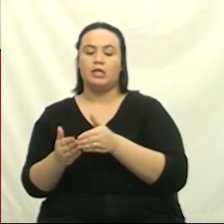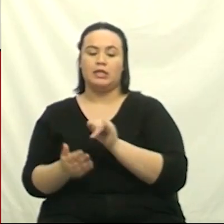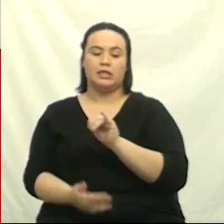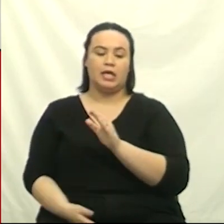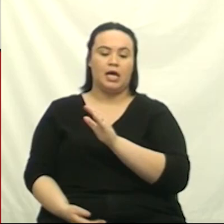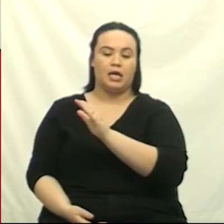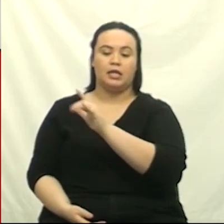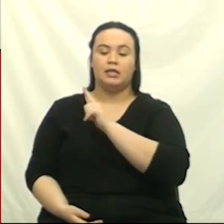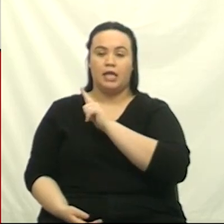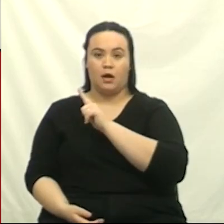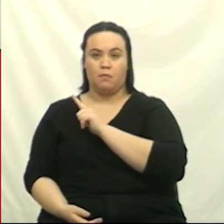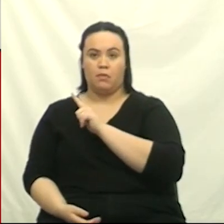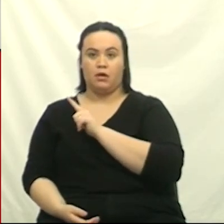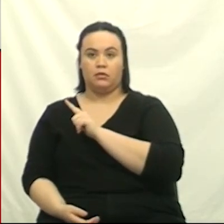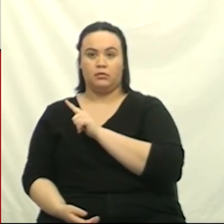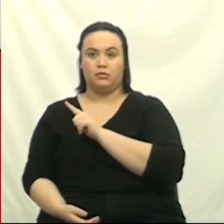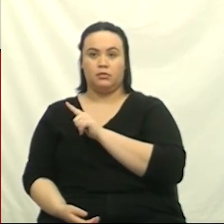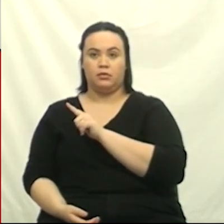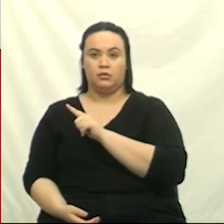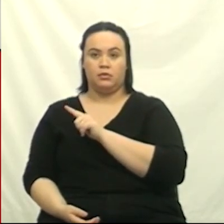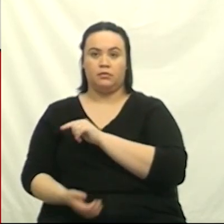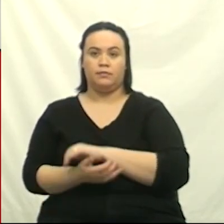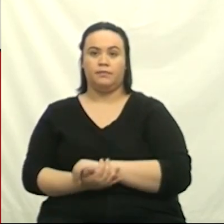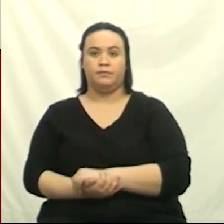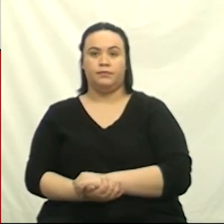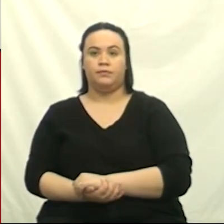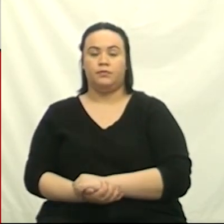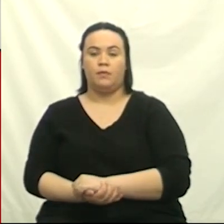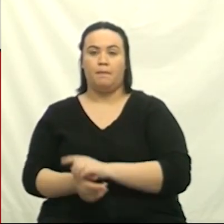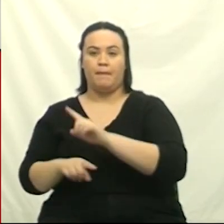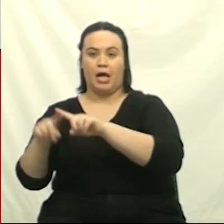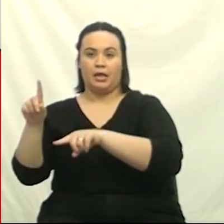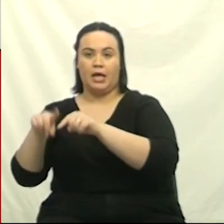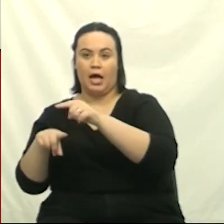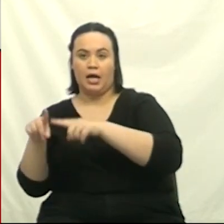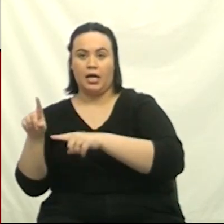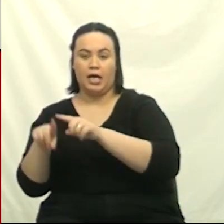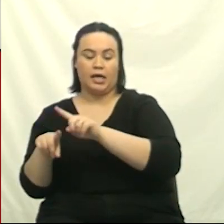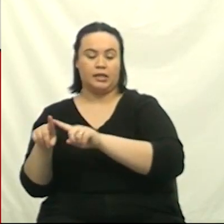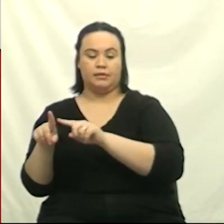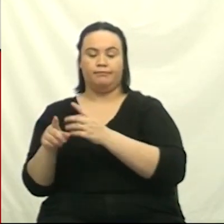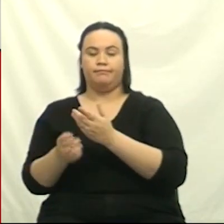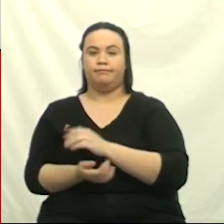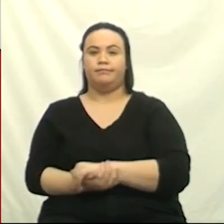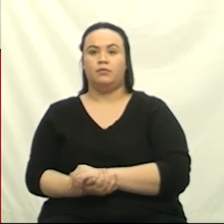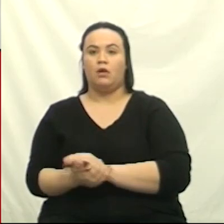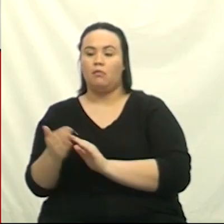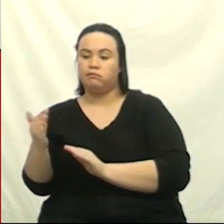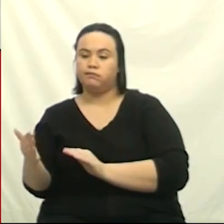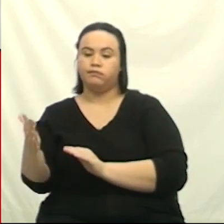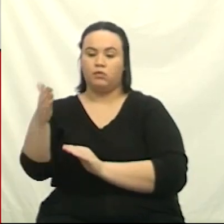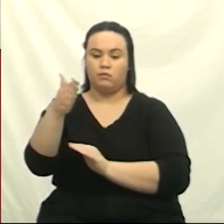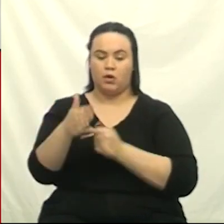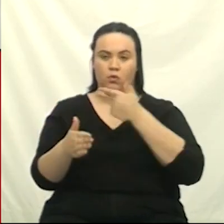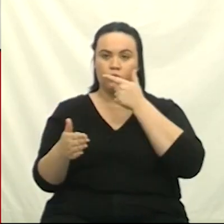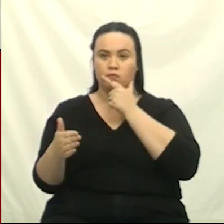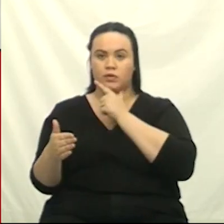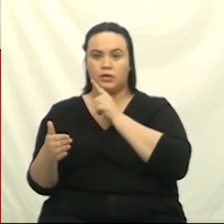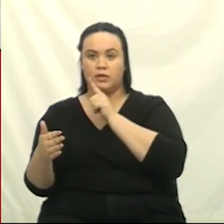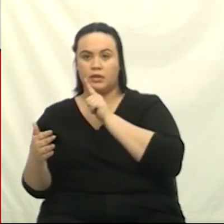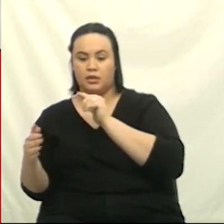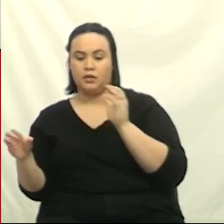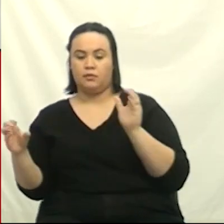lombada eletrônica necessitando a instalação de equipamento no sentido oposto para que ambos os sentidos sejam